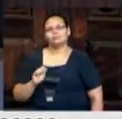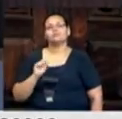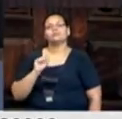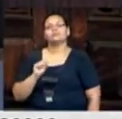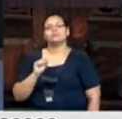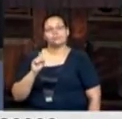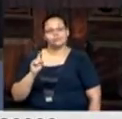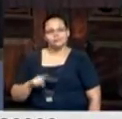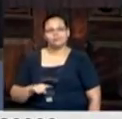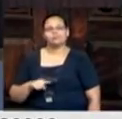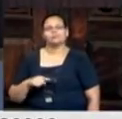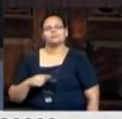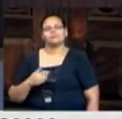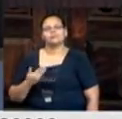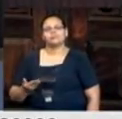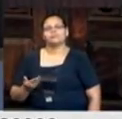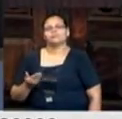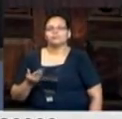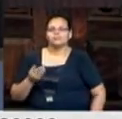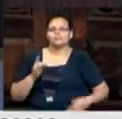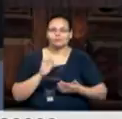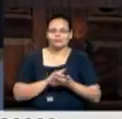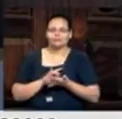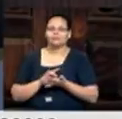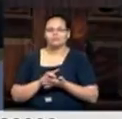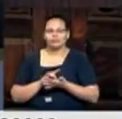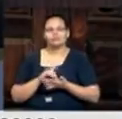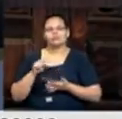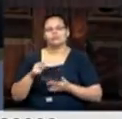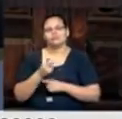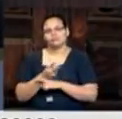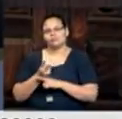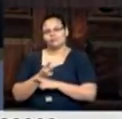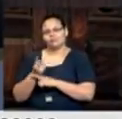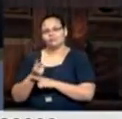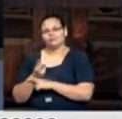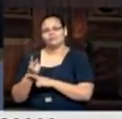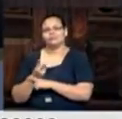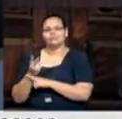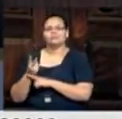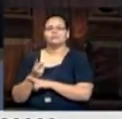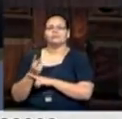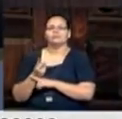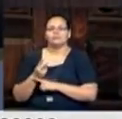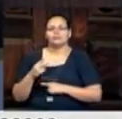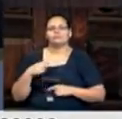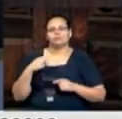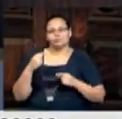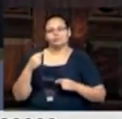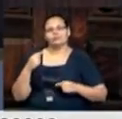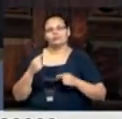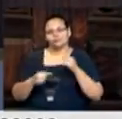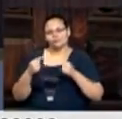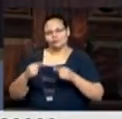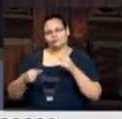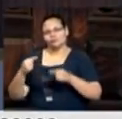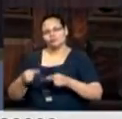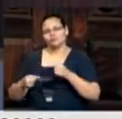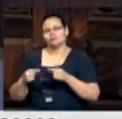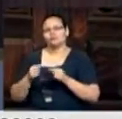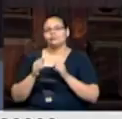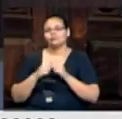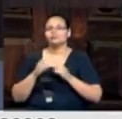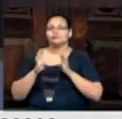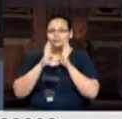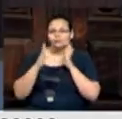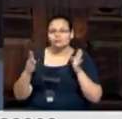foi, a bem da verdade, aquele candidato que procurou as forças políticas da cidade para conversar, que estava aberto ao